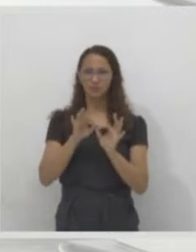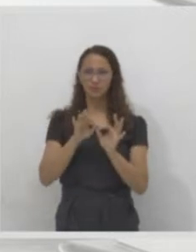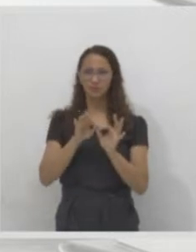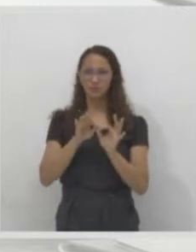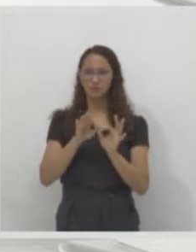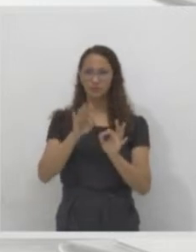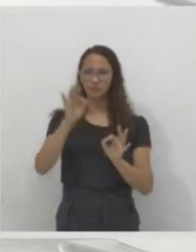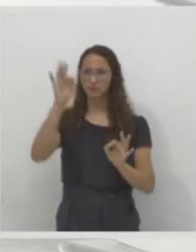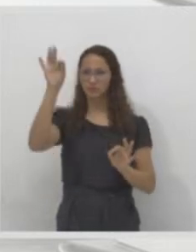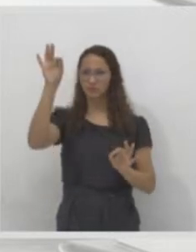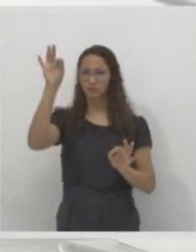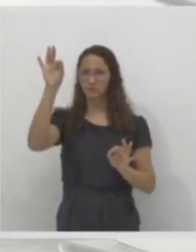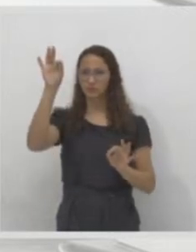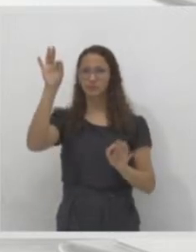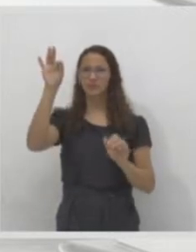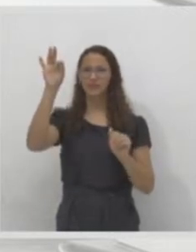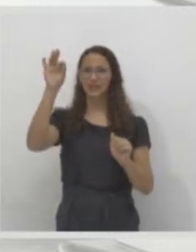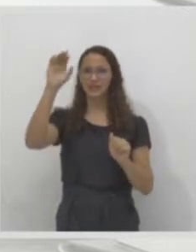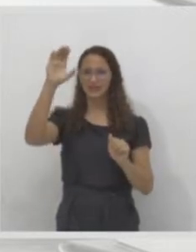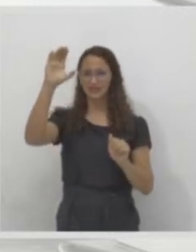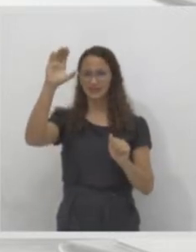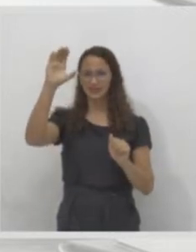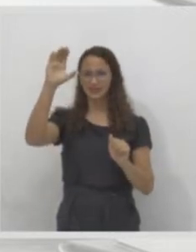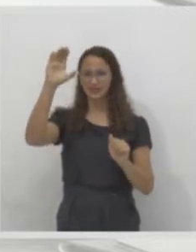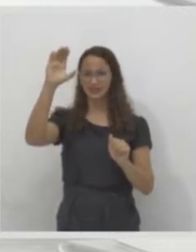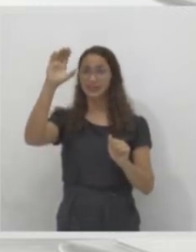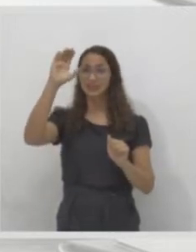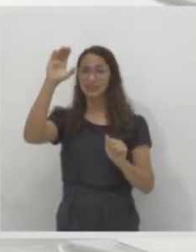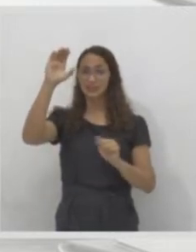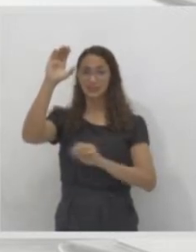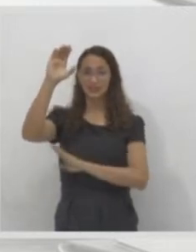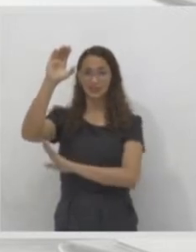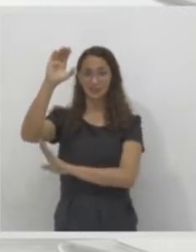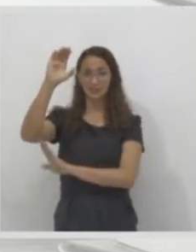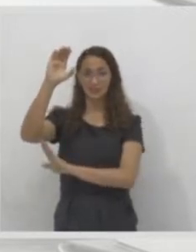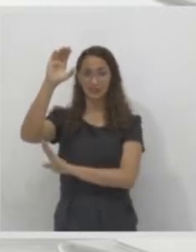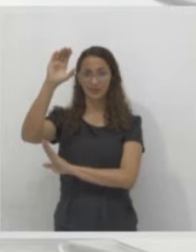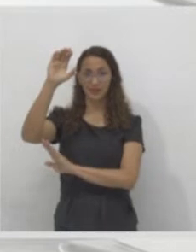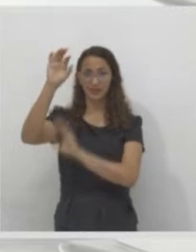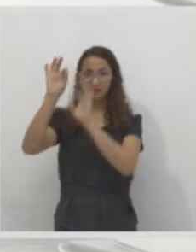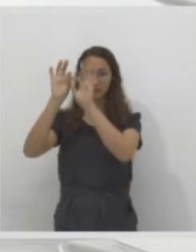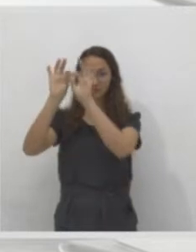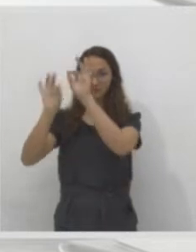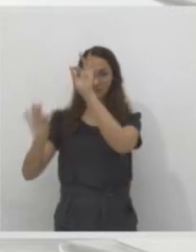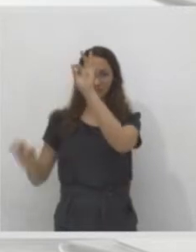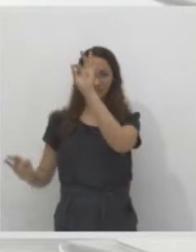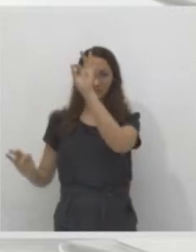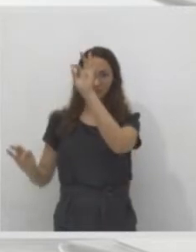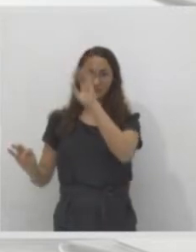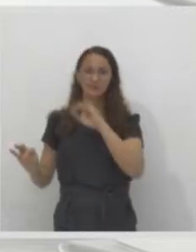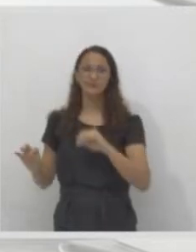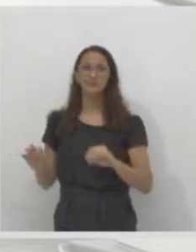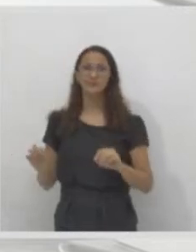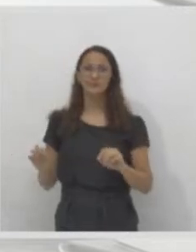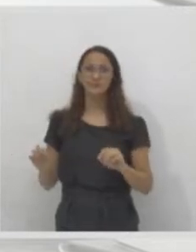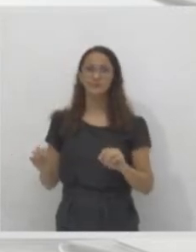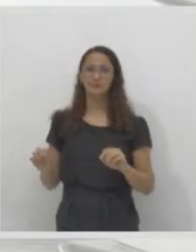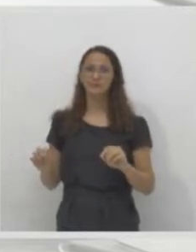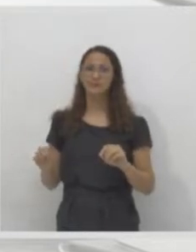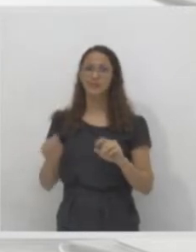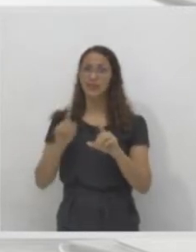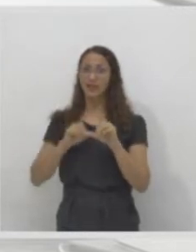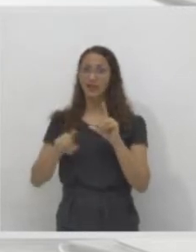AC, assim como o segmento CB, a letra que referencia é a